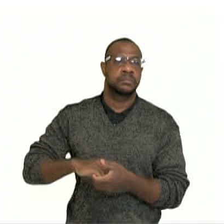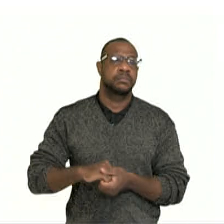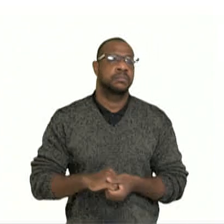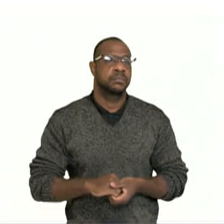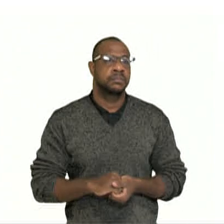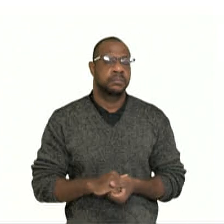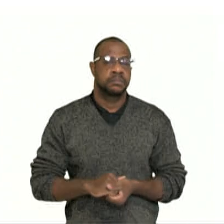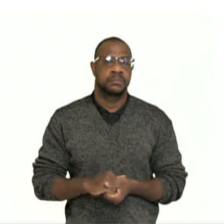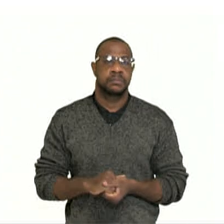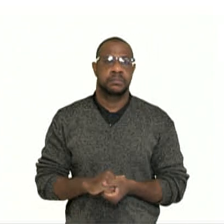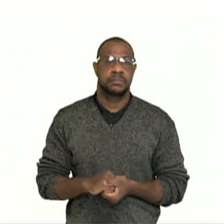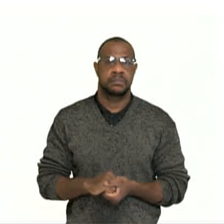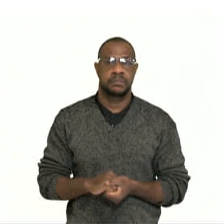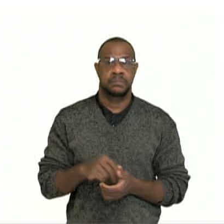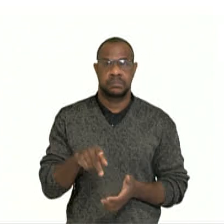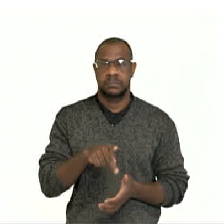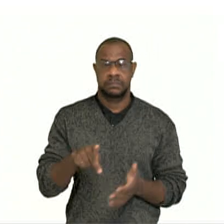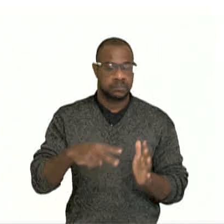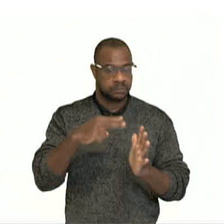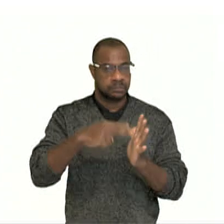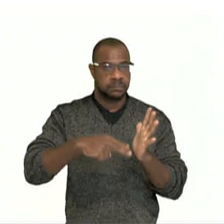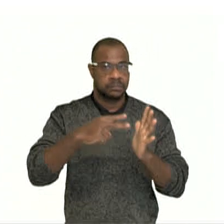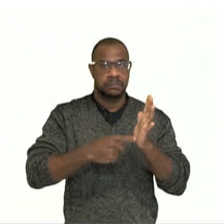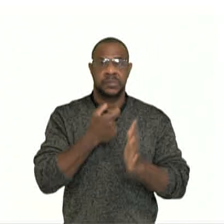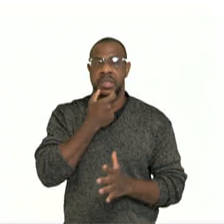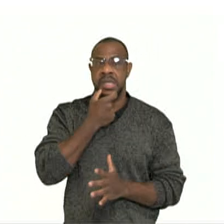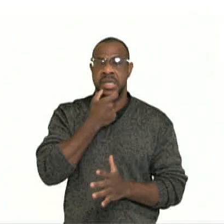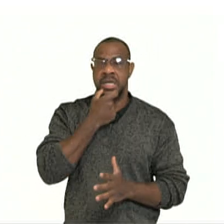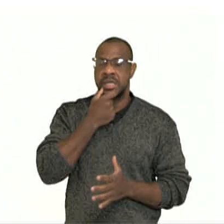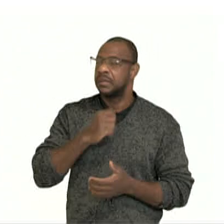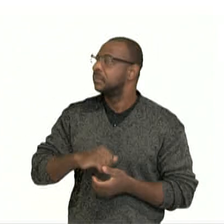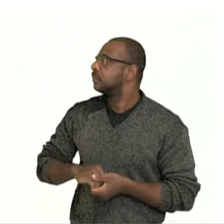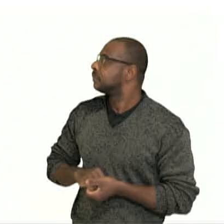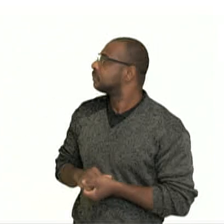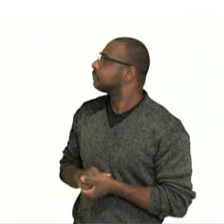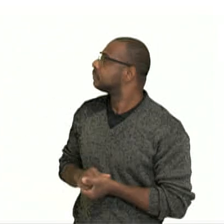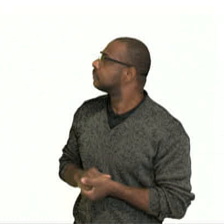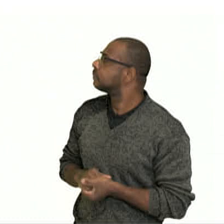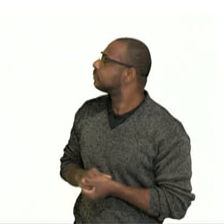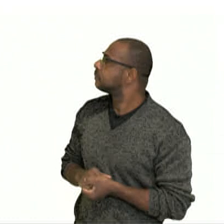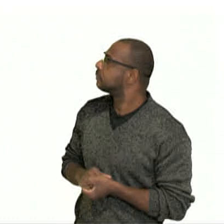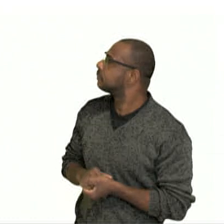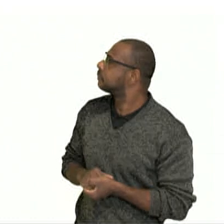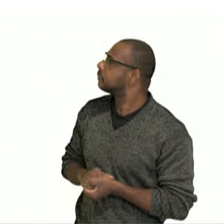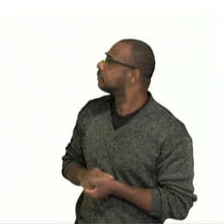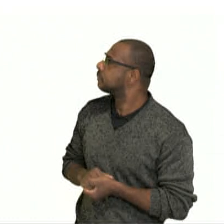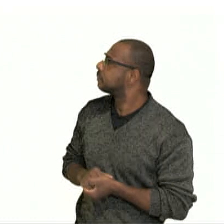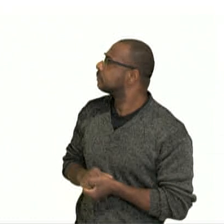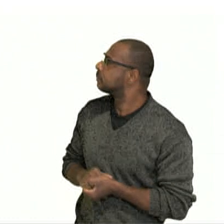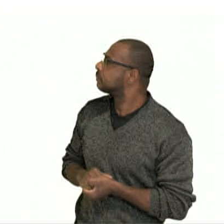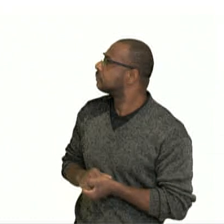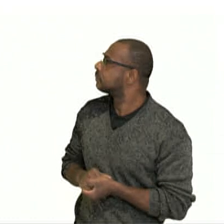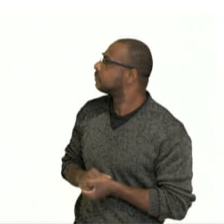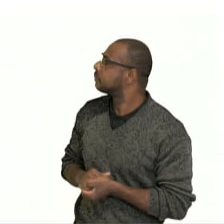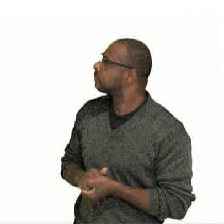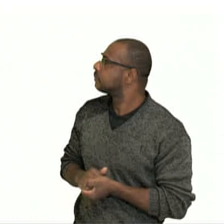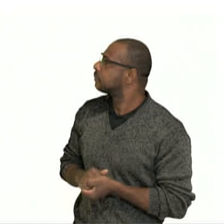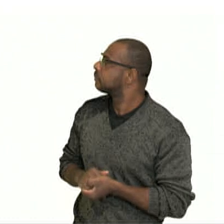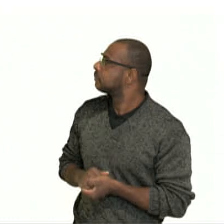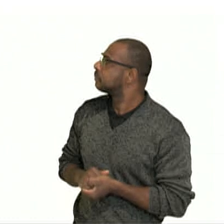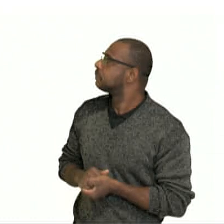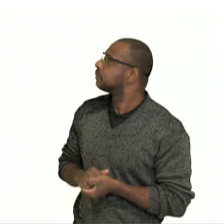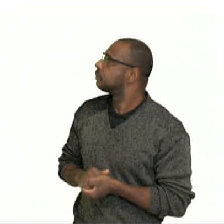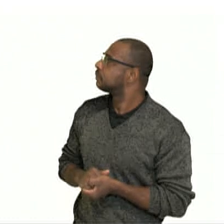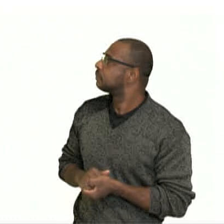boyfriend's name is Tom. Tom and Carol have got a new flat. Their new flat is in the main street of the